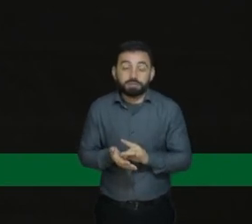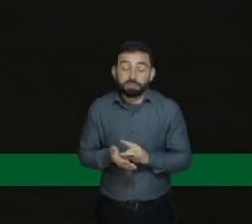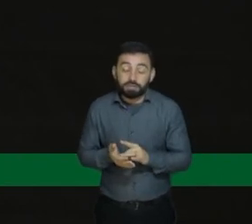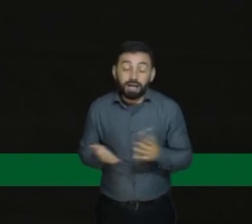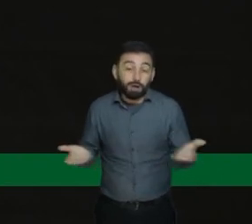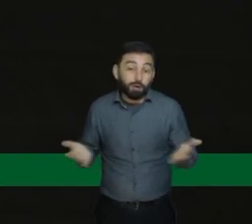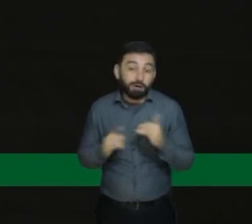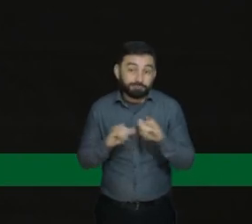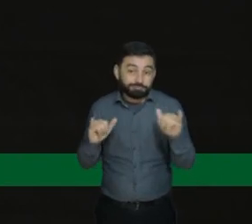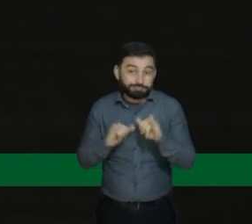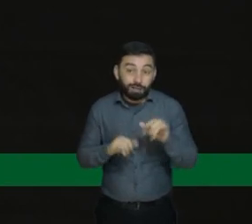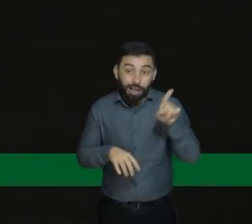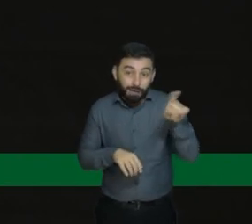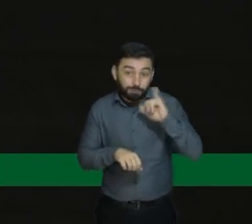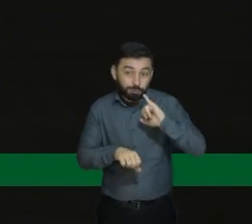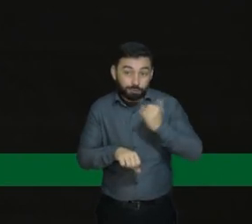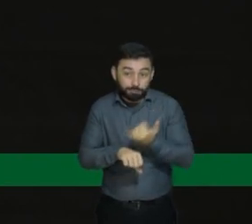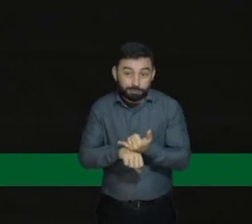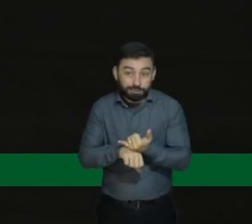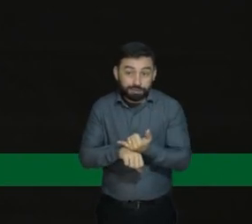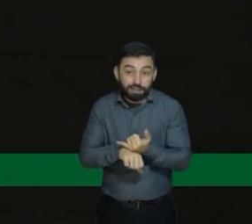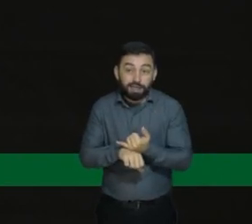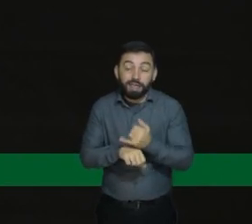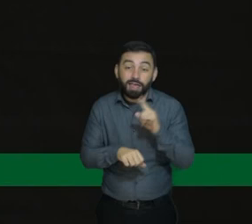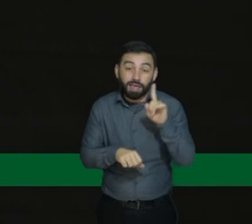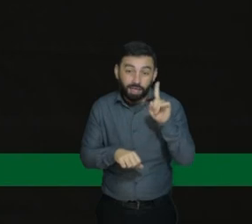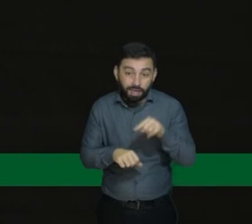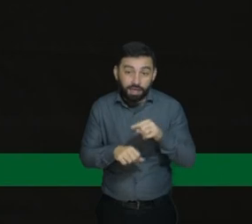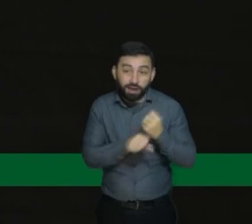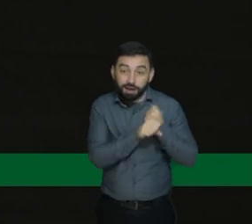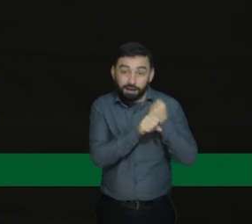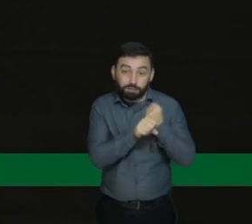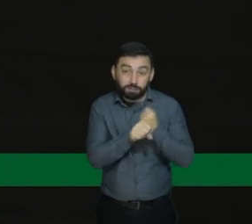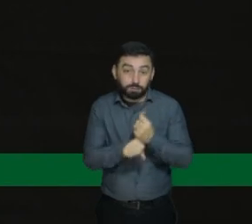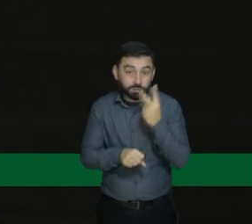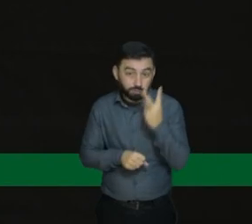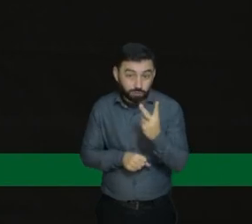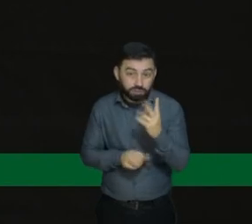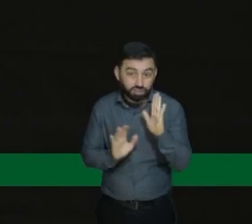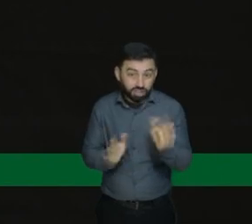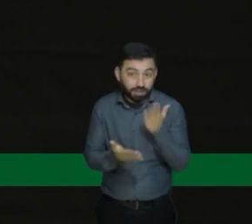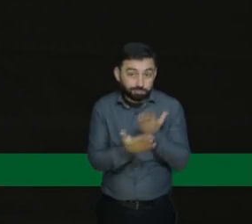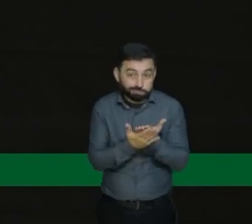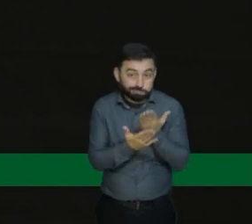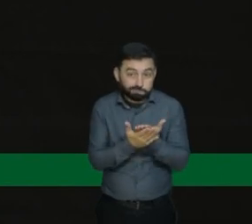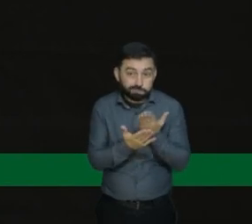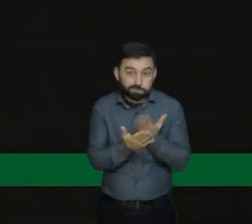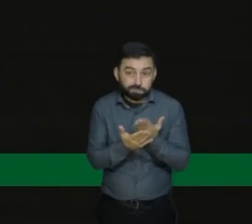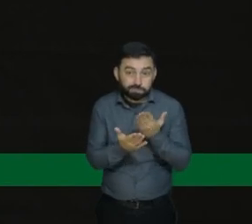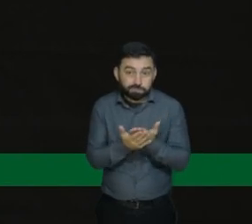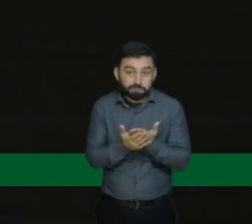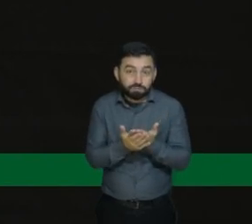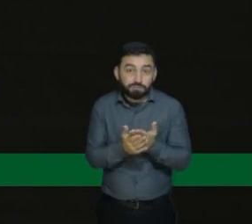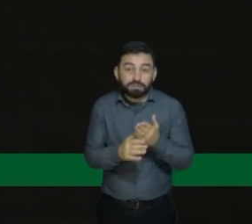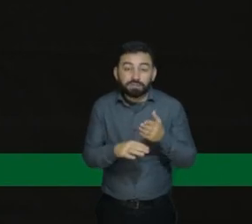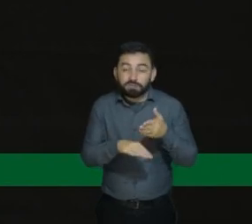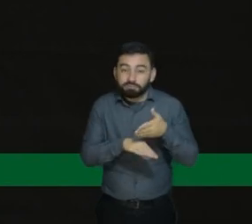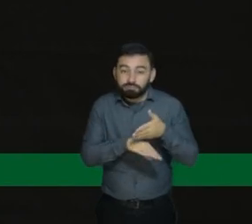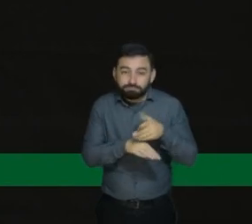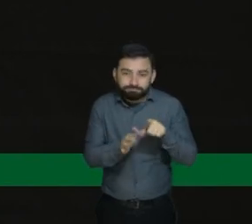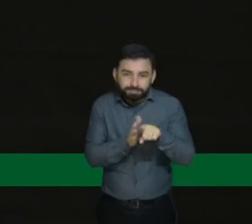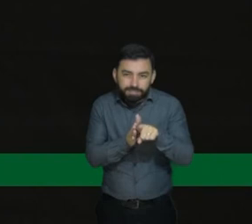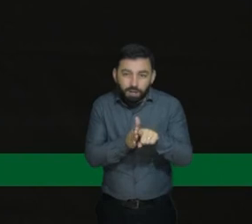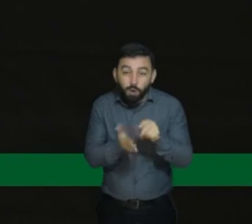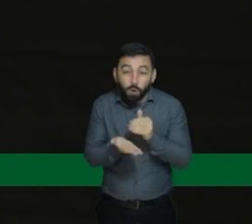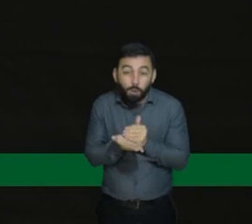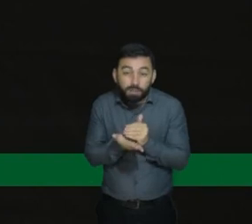é que Joinville tem sido considerada nos últimos 2 anos, tem sido estudada, fazendo um pré-assessment, e para poder